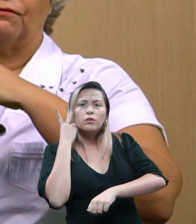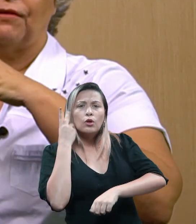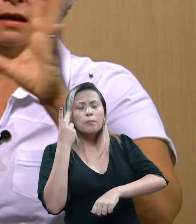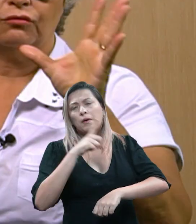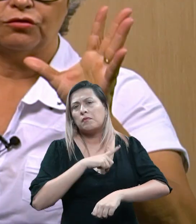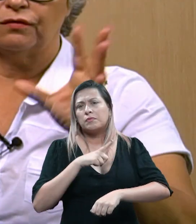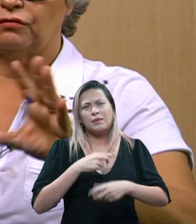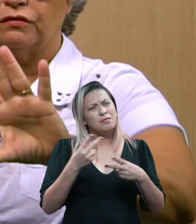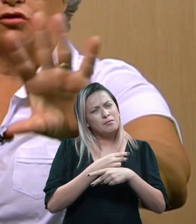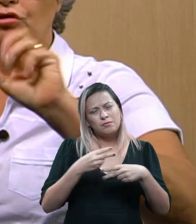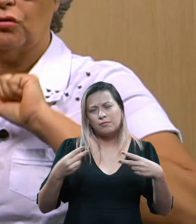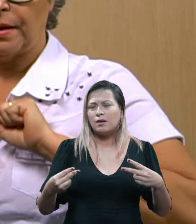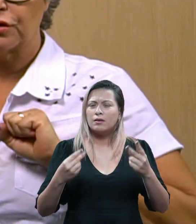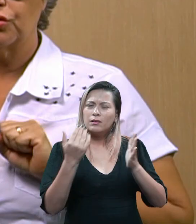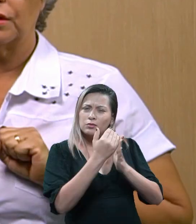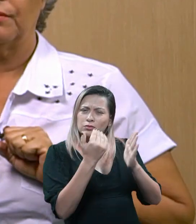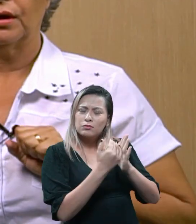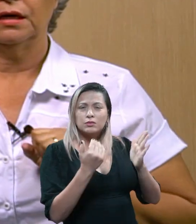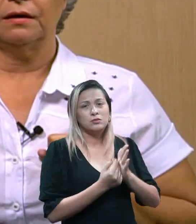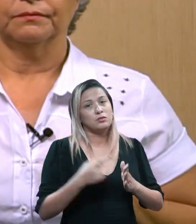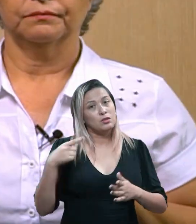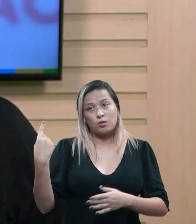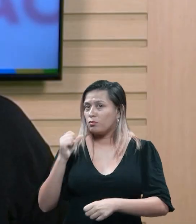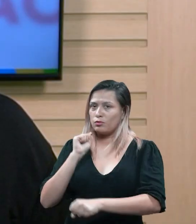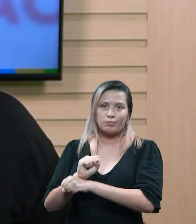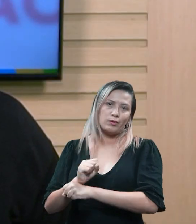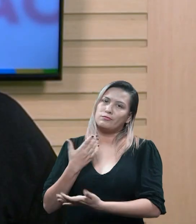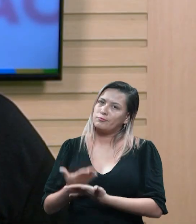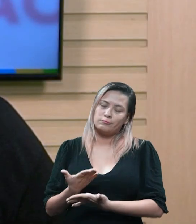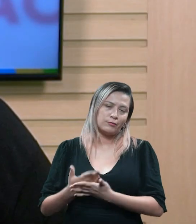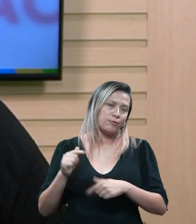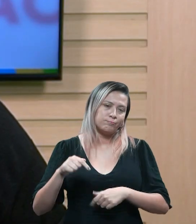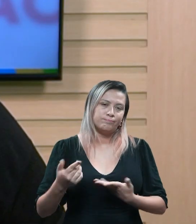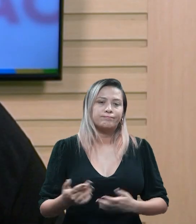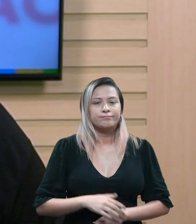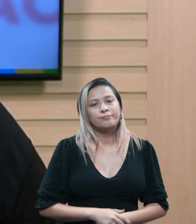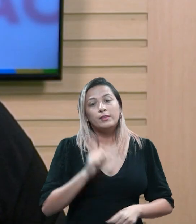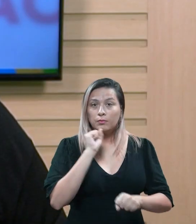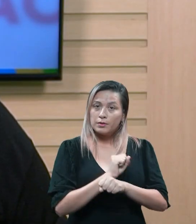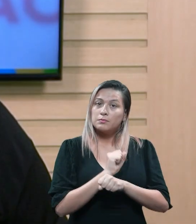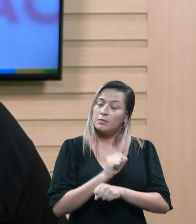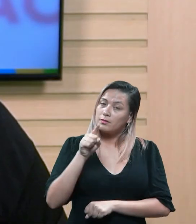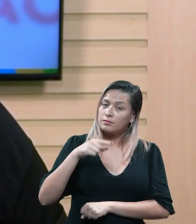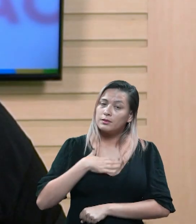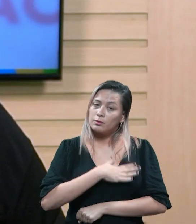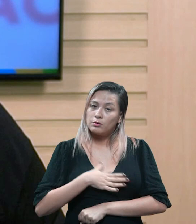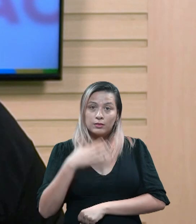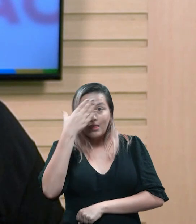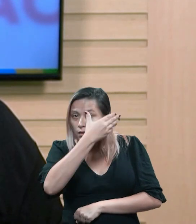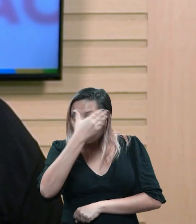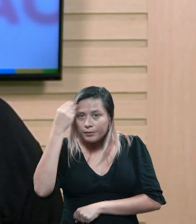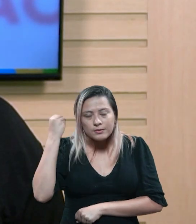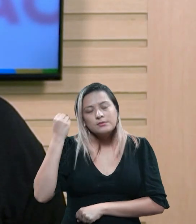existem várias subdivisões, a gente não para de estudar por aqui. Espero que você tenha gostado da aula. Não esqueça de